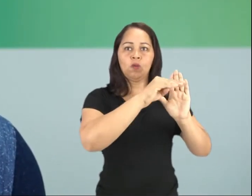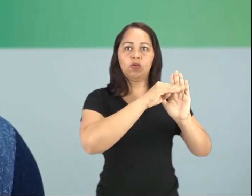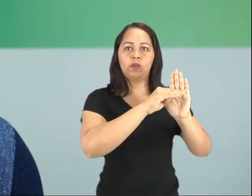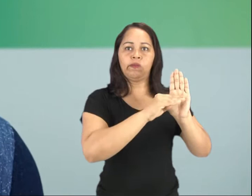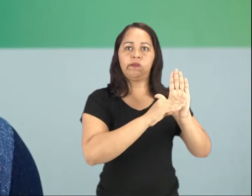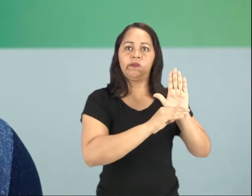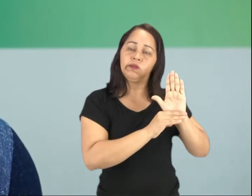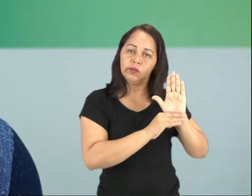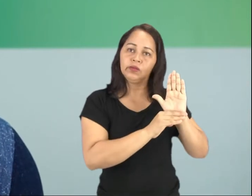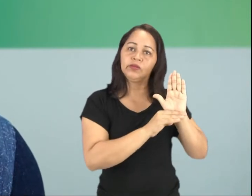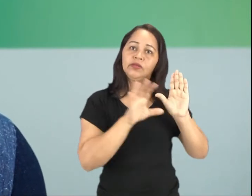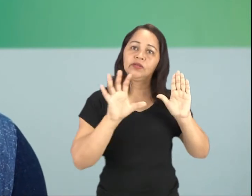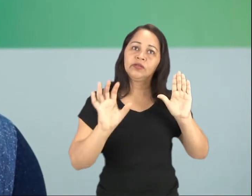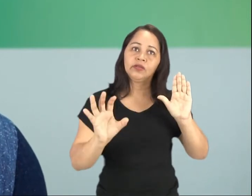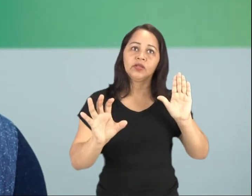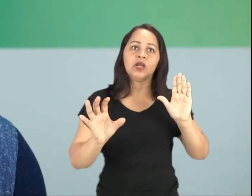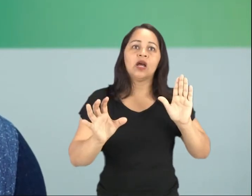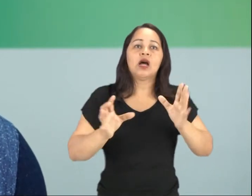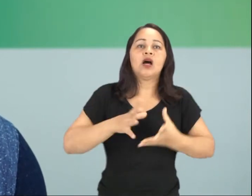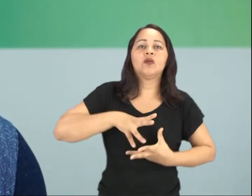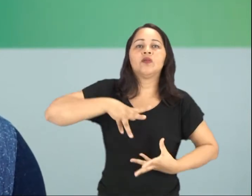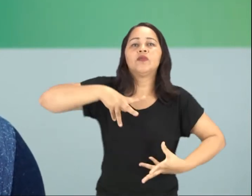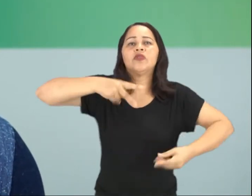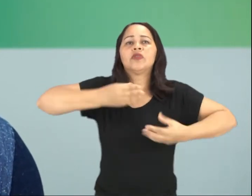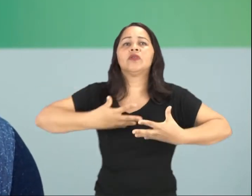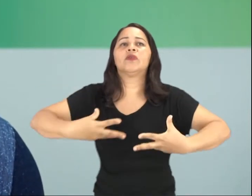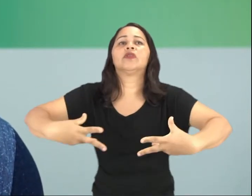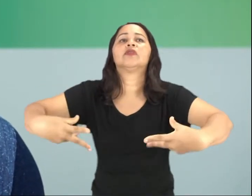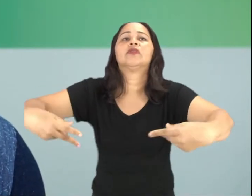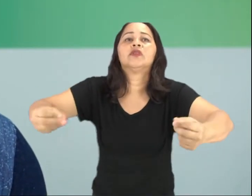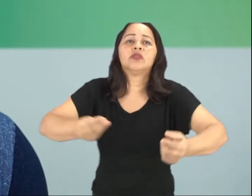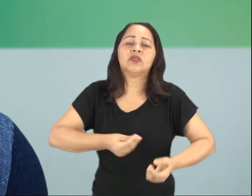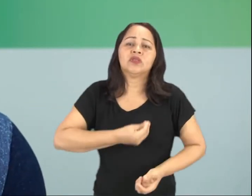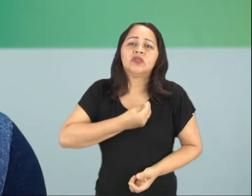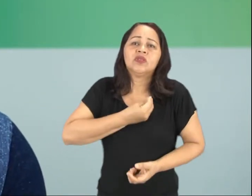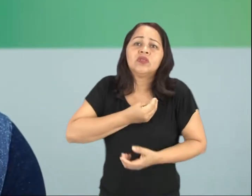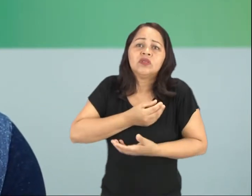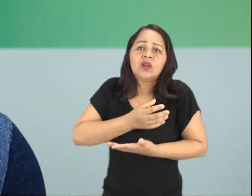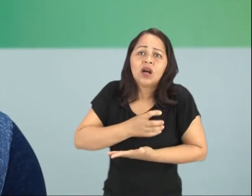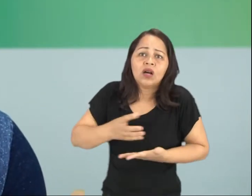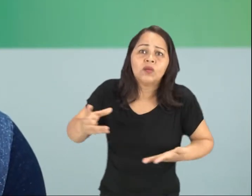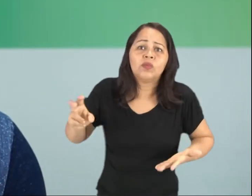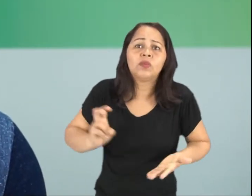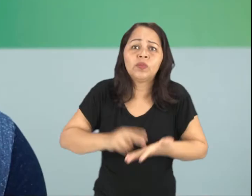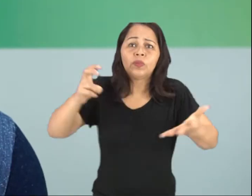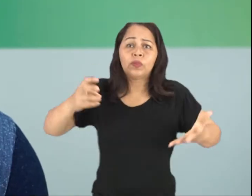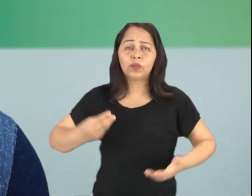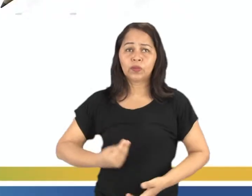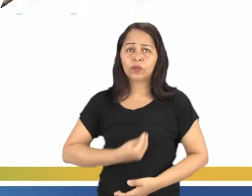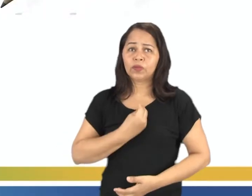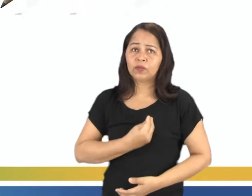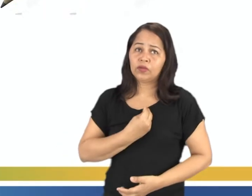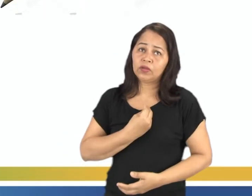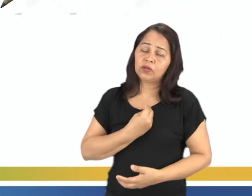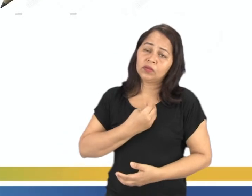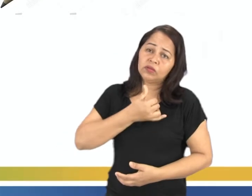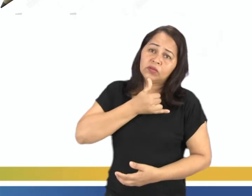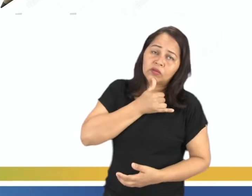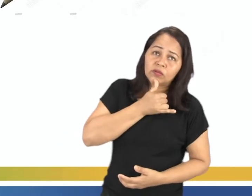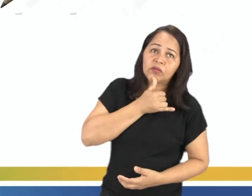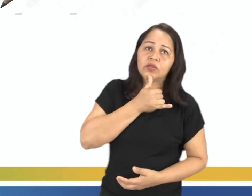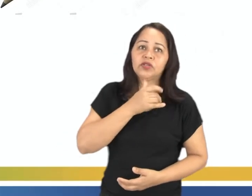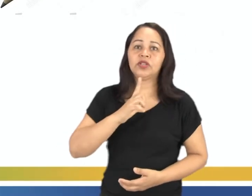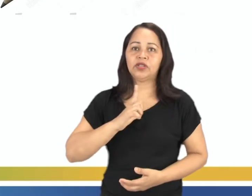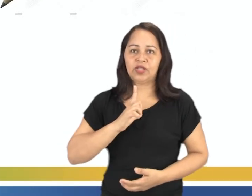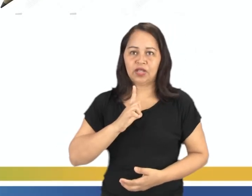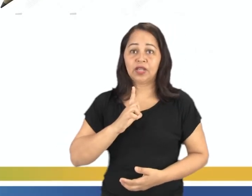minha gentil que te partiste, tão cedo desta vida descontente. Aí nós temos dois versos, né? Nós temos,